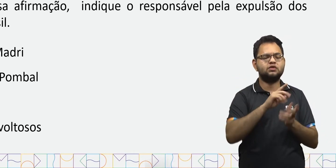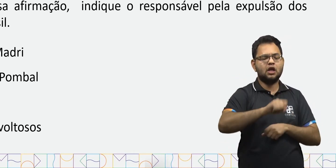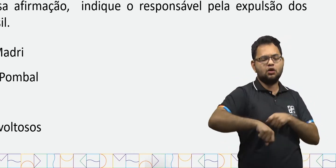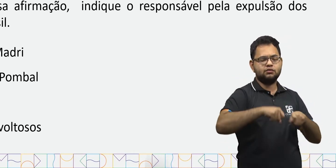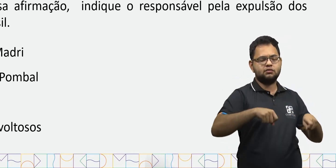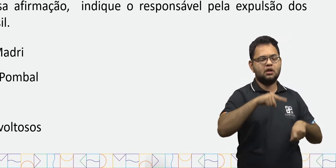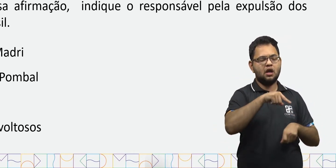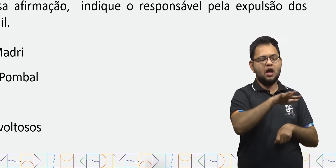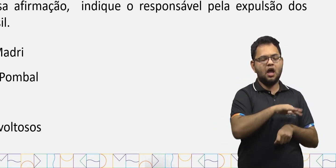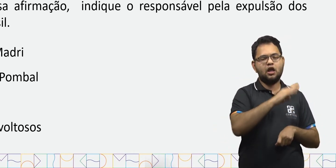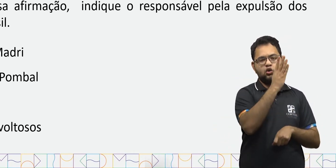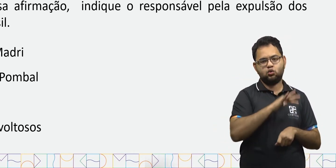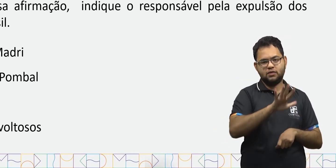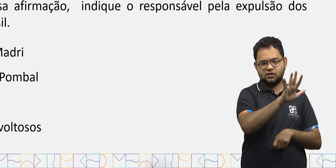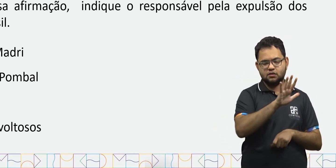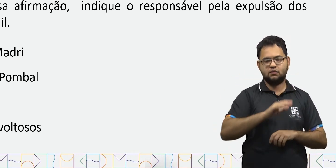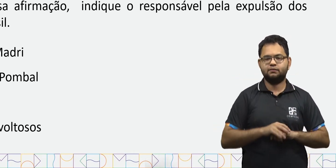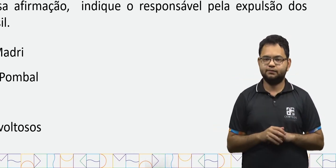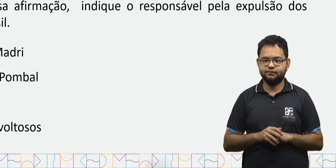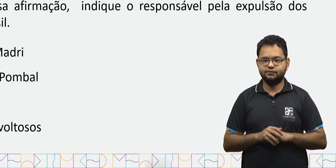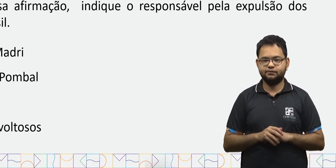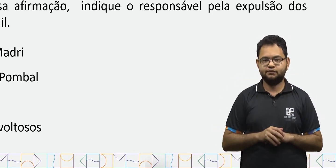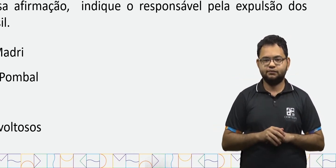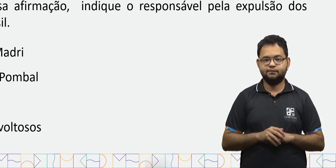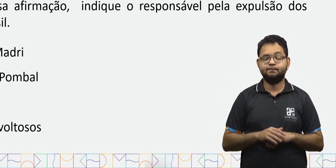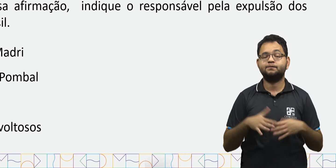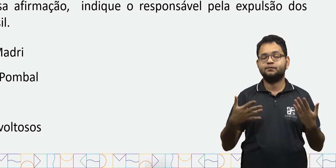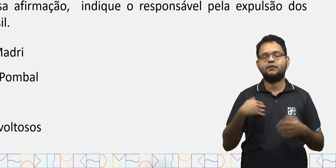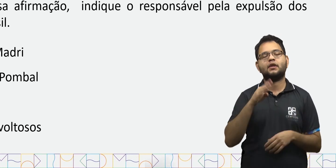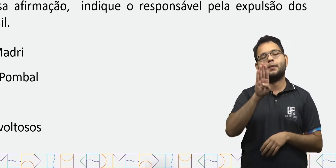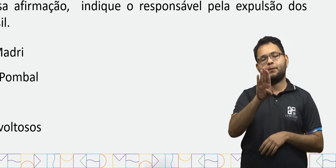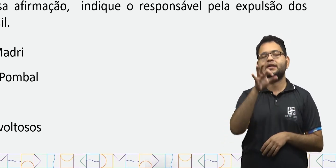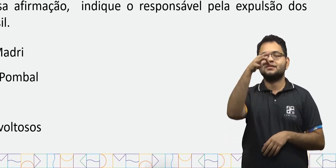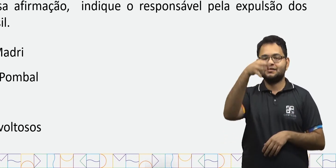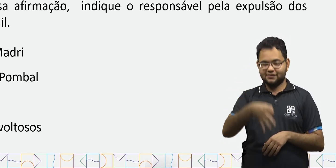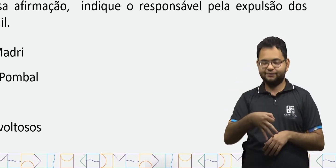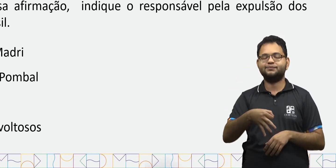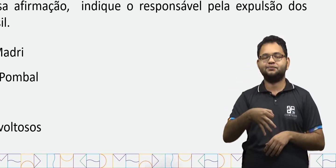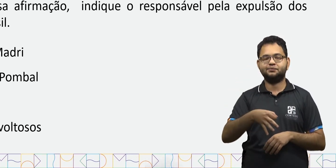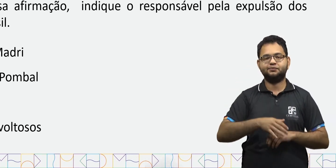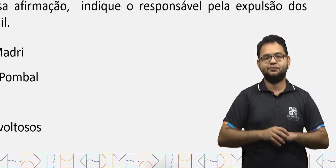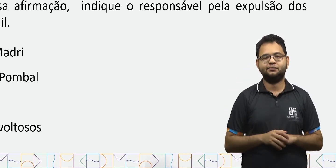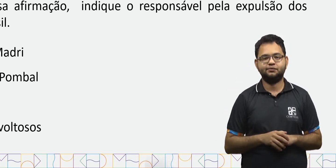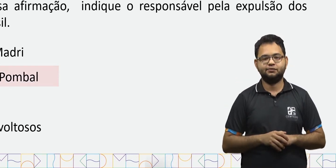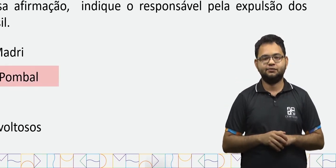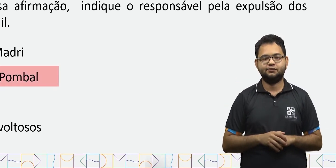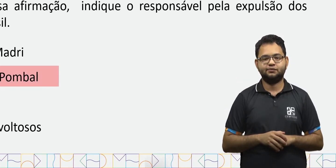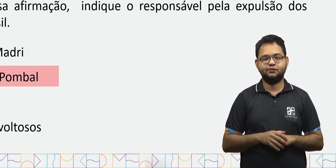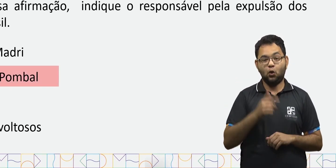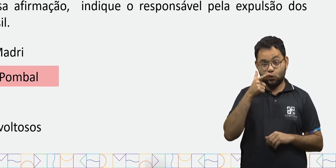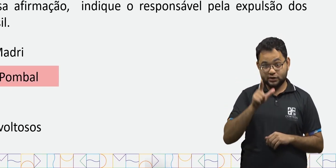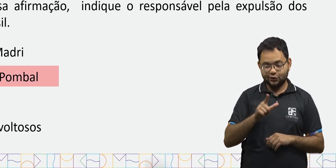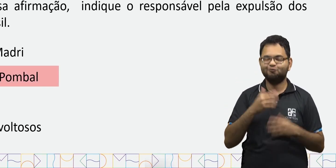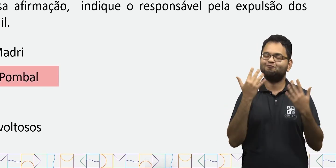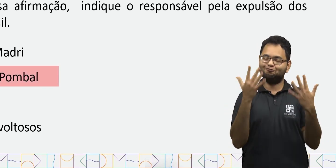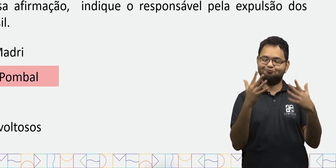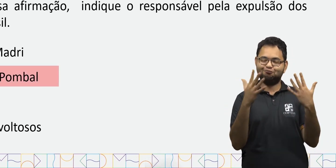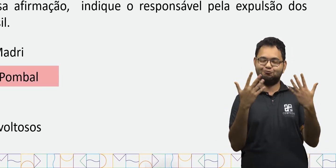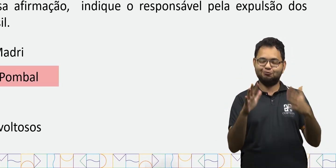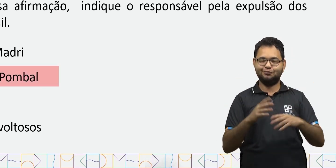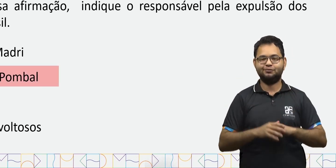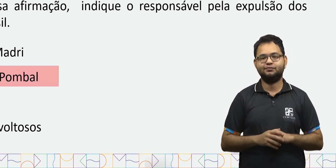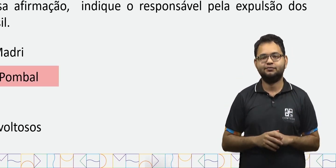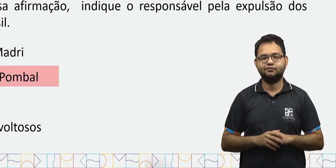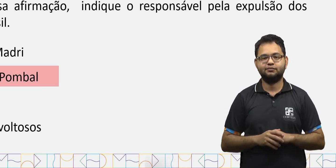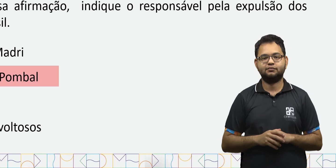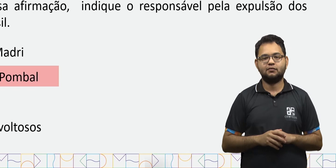aí, quem foi o responsável pela expulsão dos jesuítas do Brasil? Resposta certa é a letra B, Marquês de